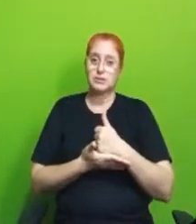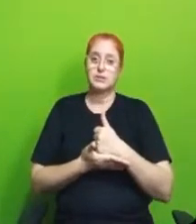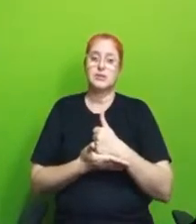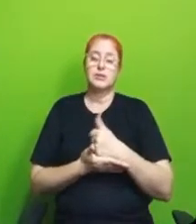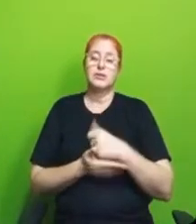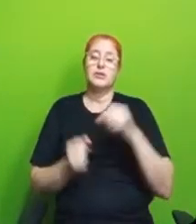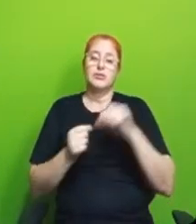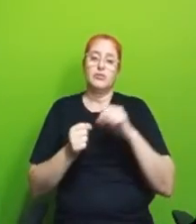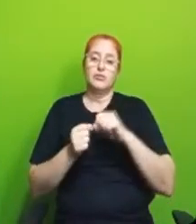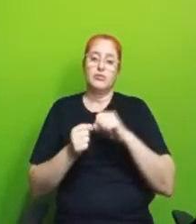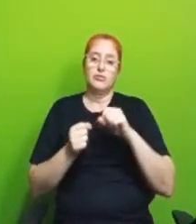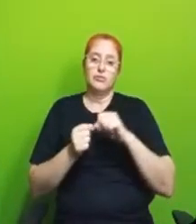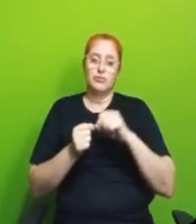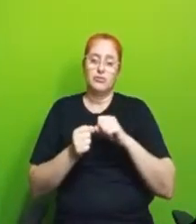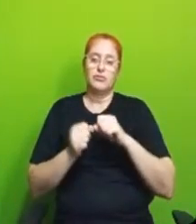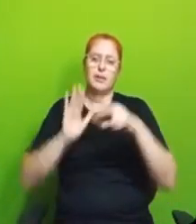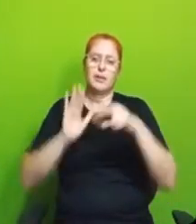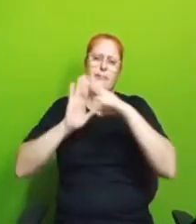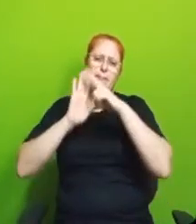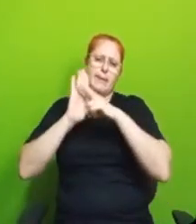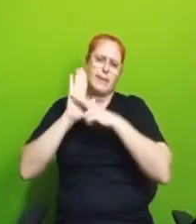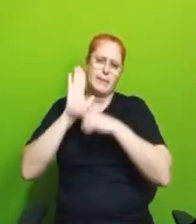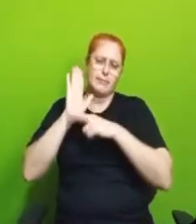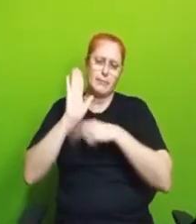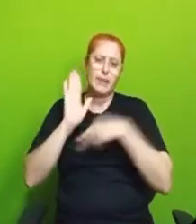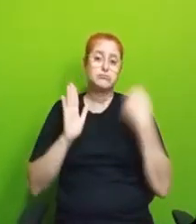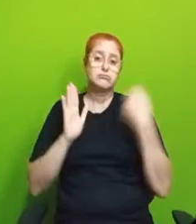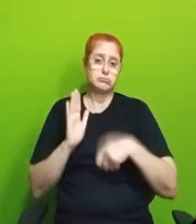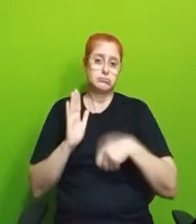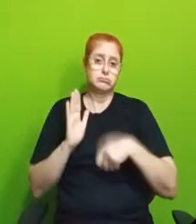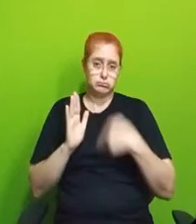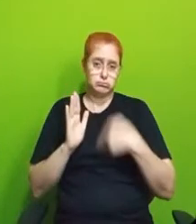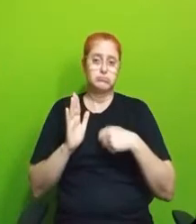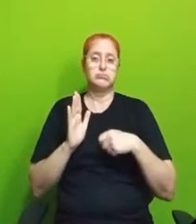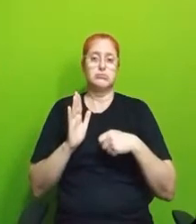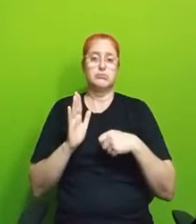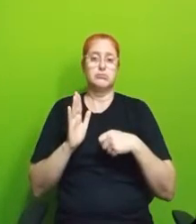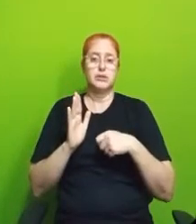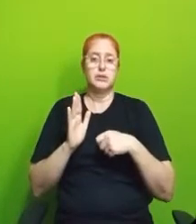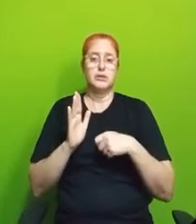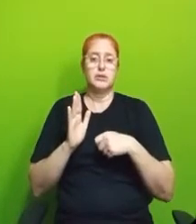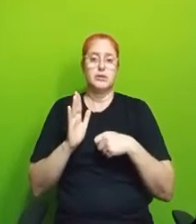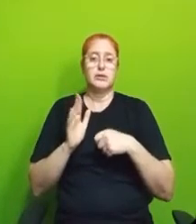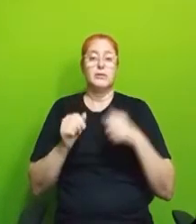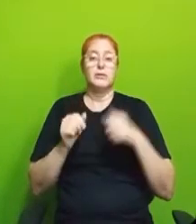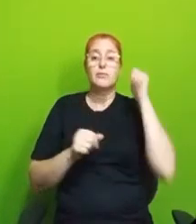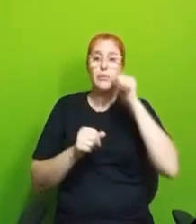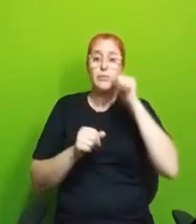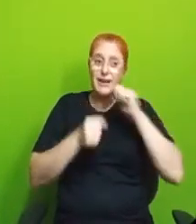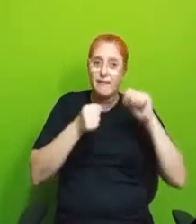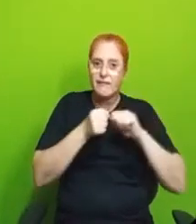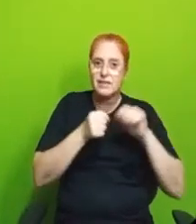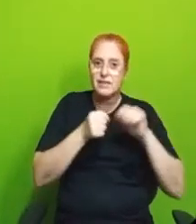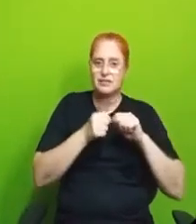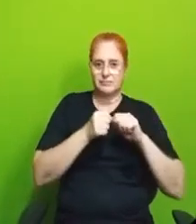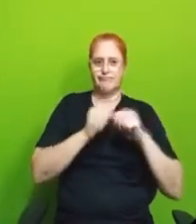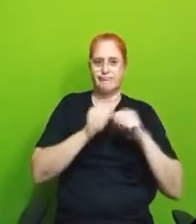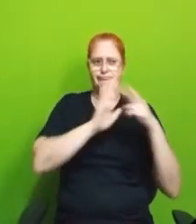de prescrições que são necessárias para serem cumpridas pelas mulheres. E mantém uma rotina